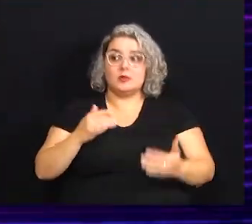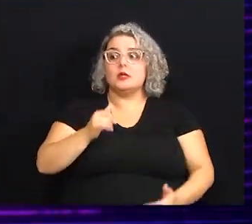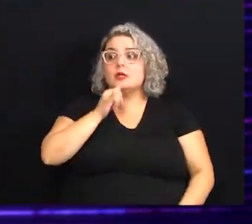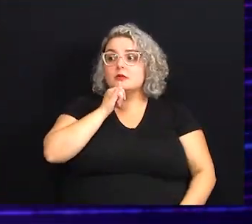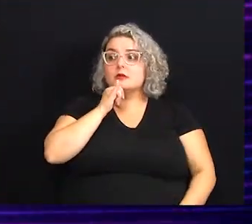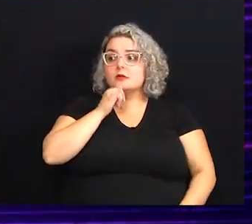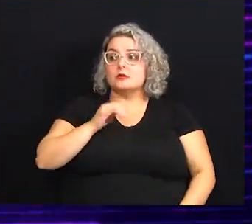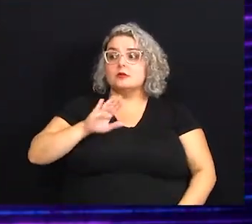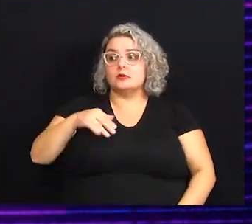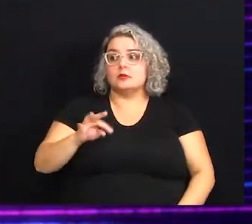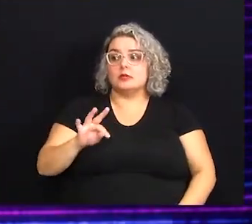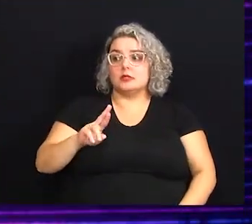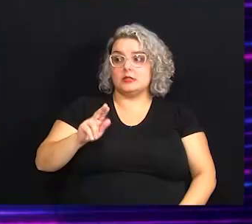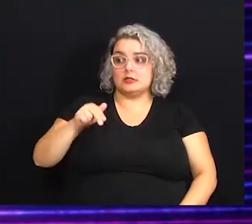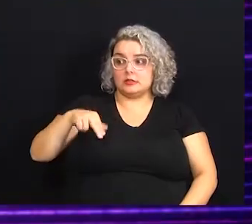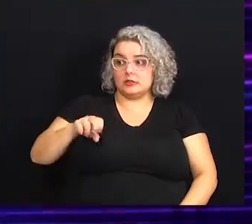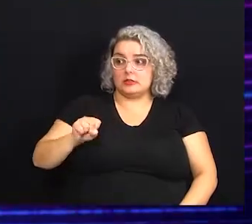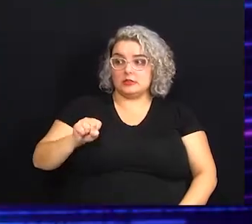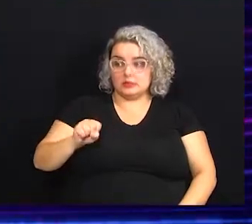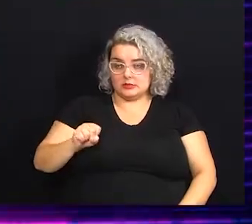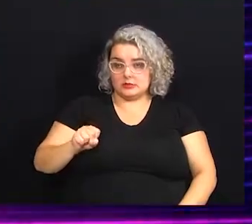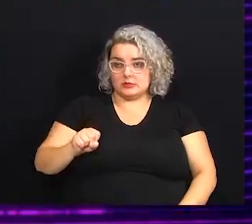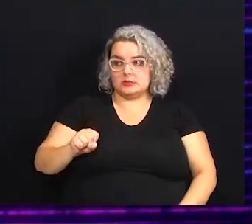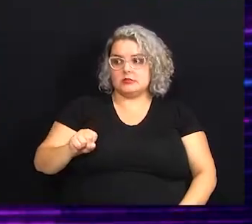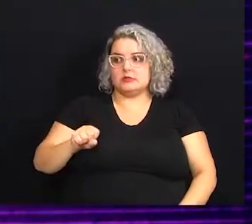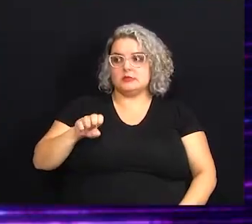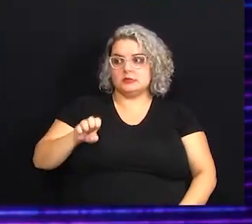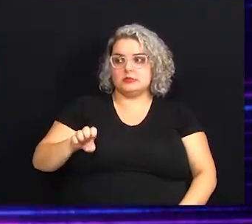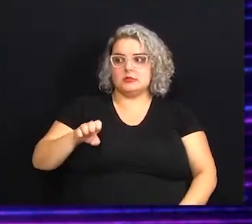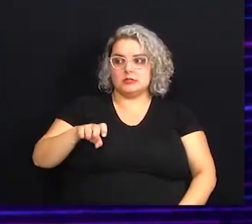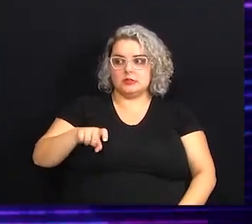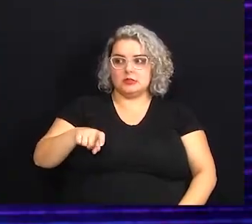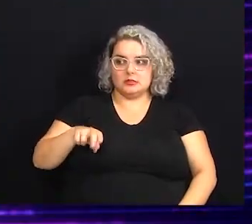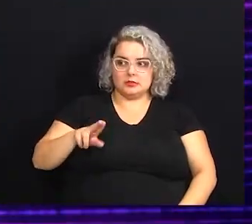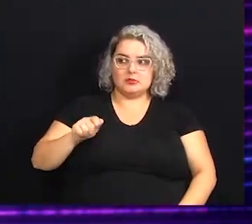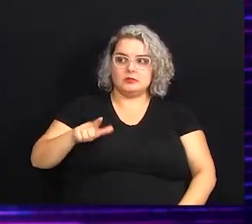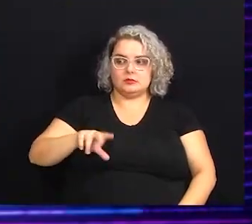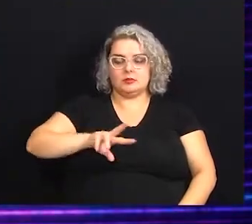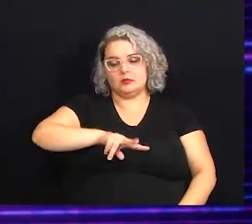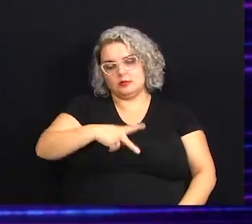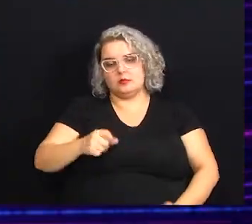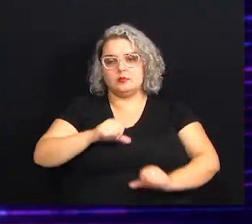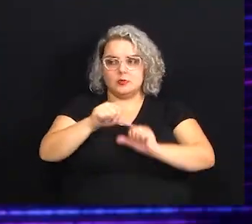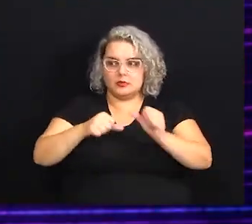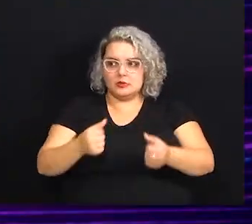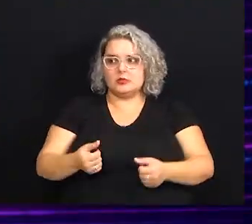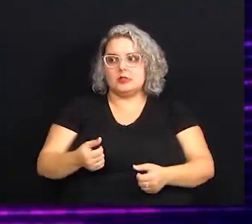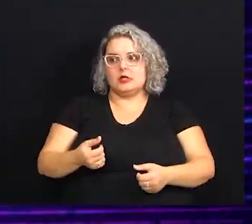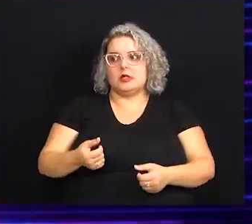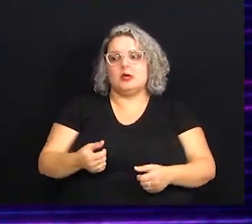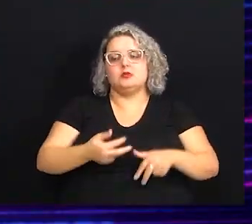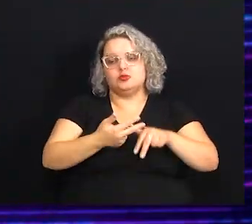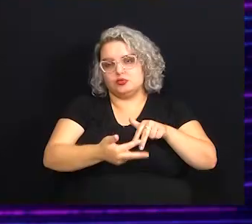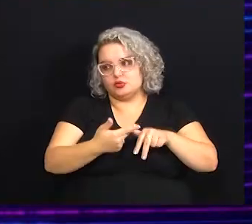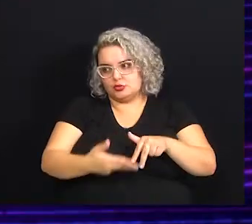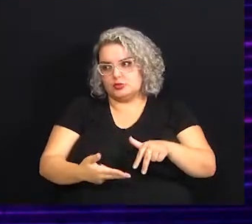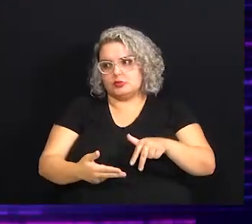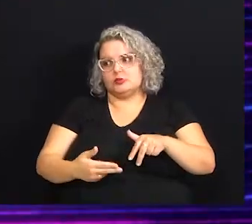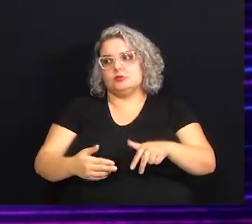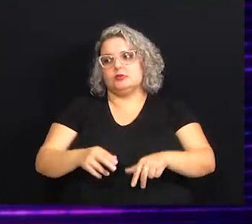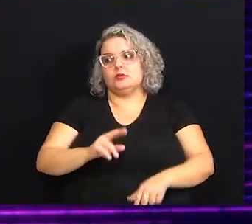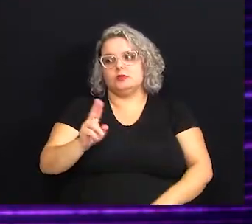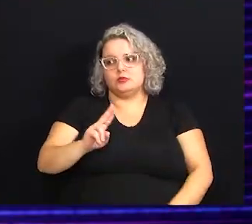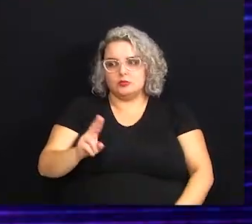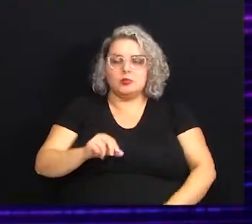exemplo, quando você é transexual e você quer passar por um processo de transição e fazer a mudança de sexo, mudar de nome, ainda é